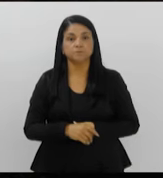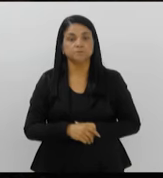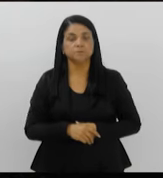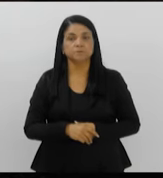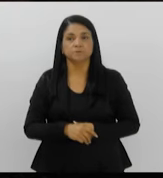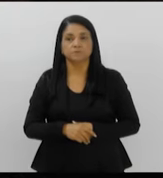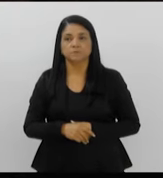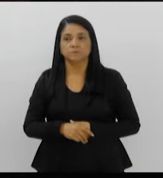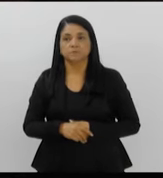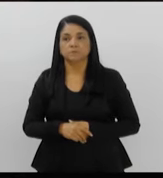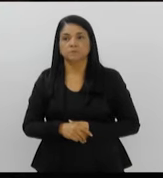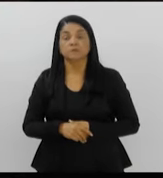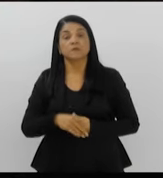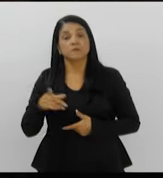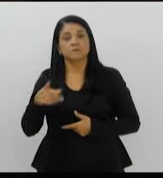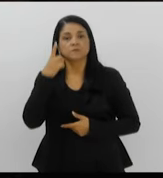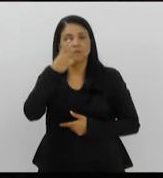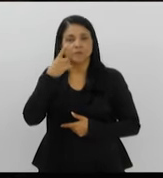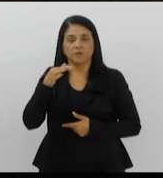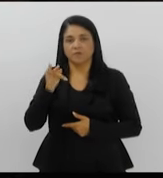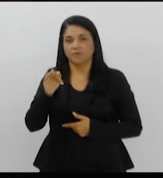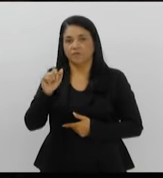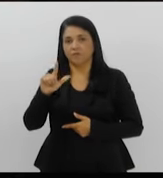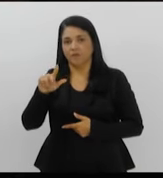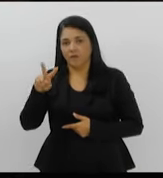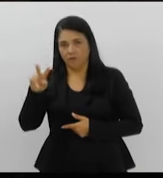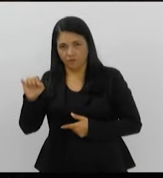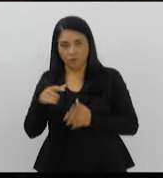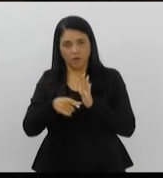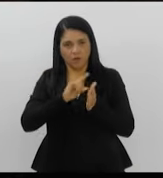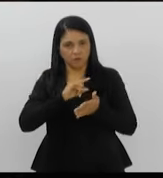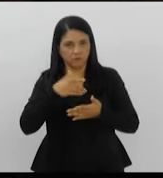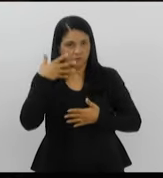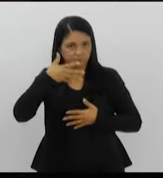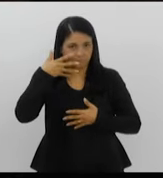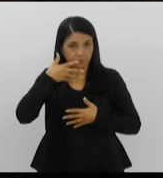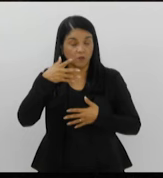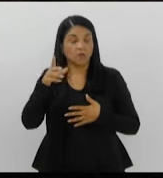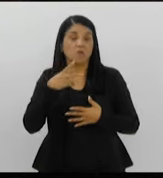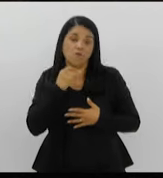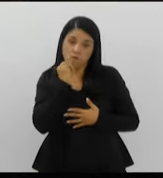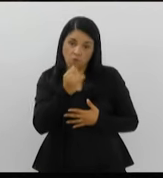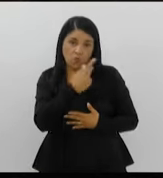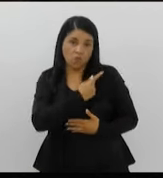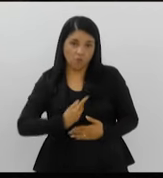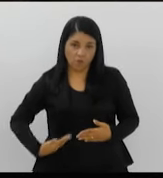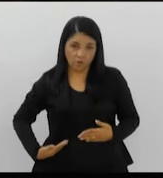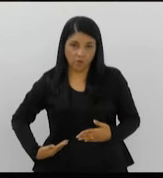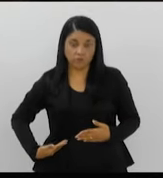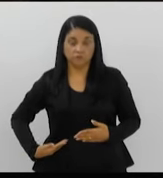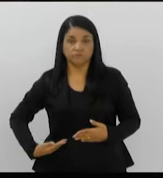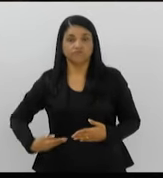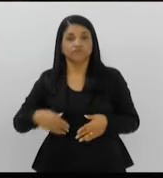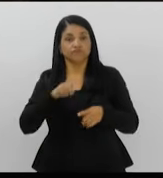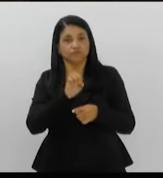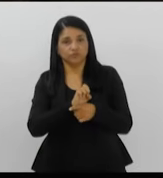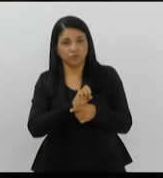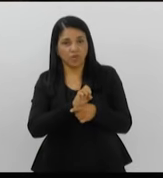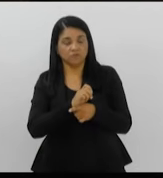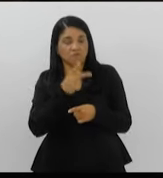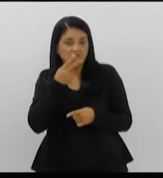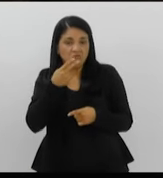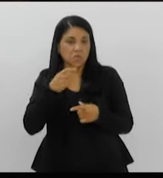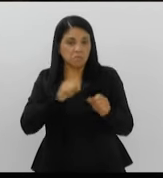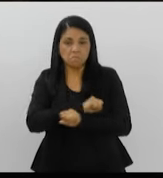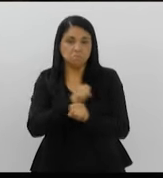Deputado Flávio Serafini, meu amigo que me antecedeu, disse que o governo do Estado se declara incapaz de cumprir